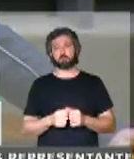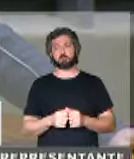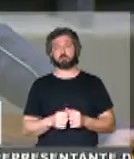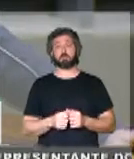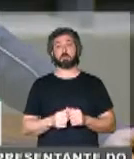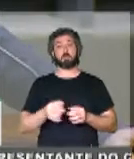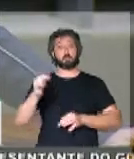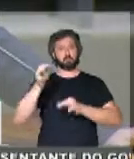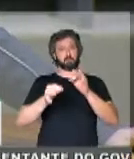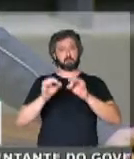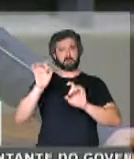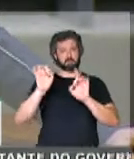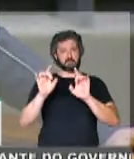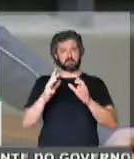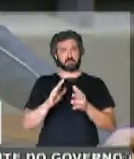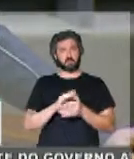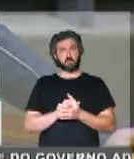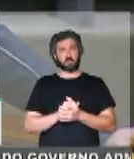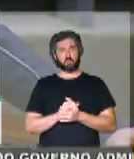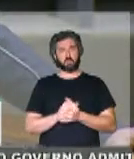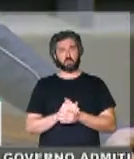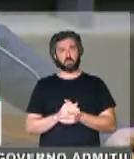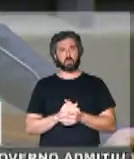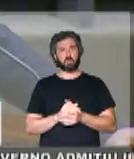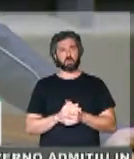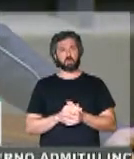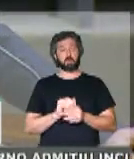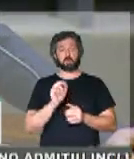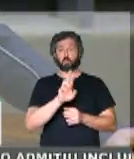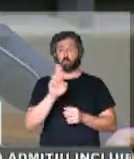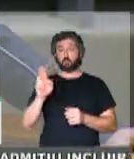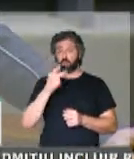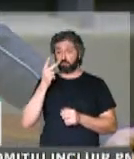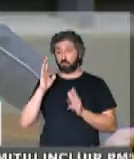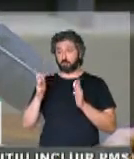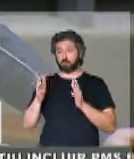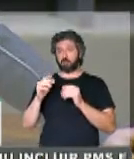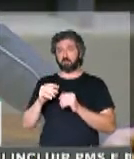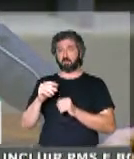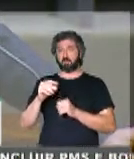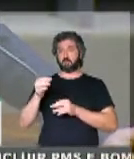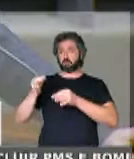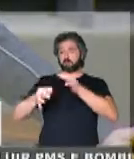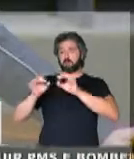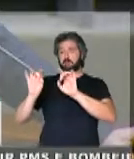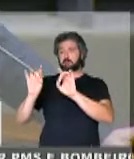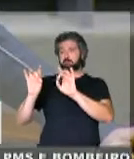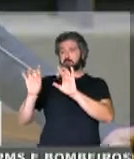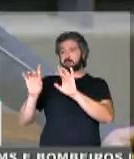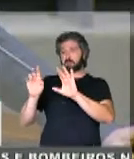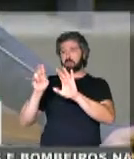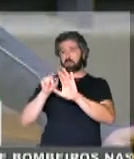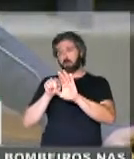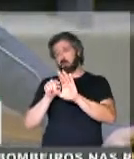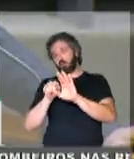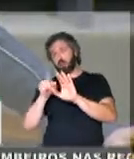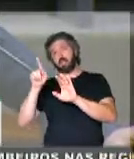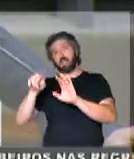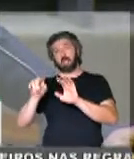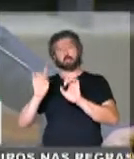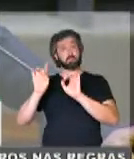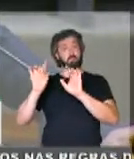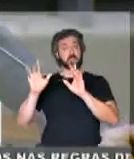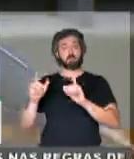através do foro privilegiado. Como o próprio nome já diz, o foro privilegiado é um